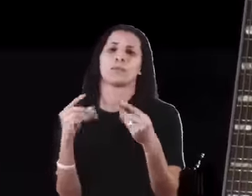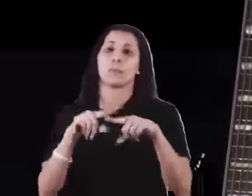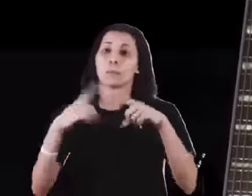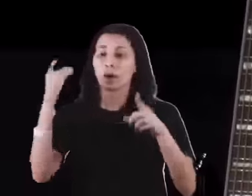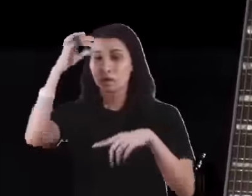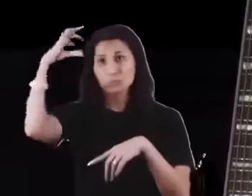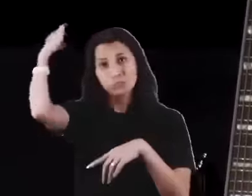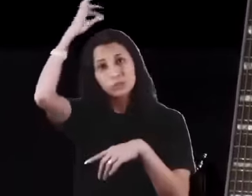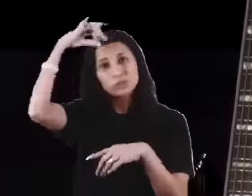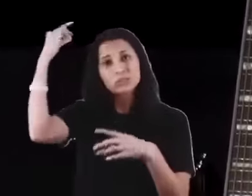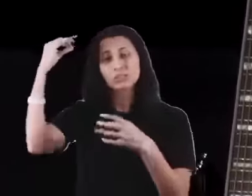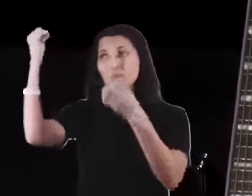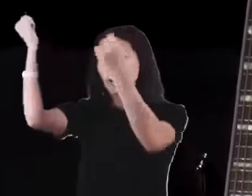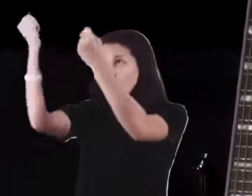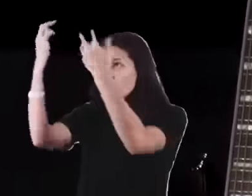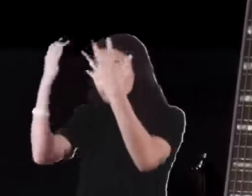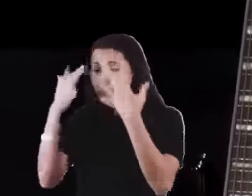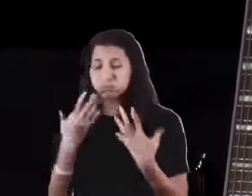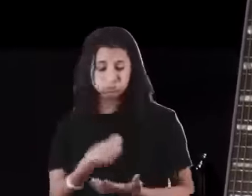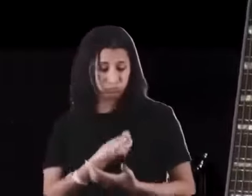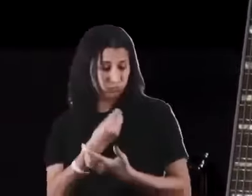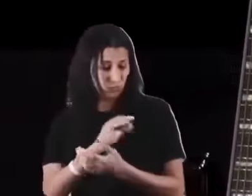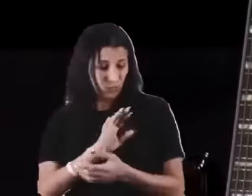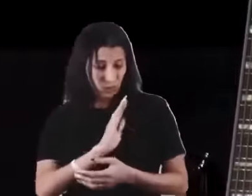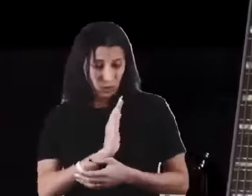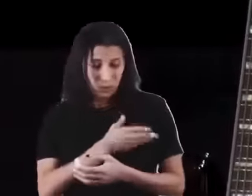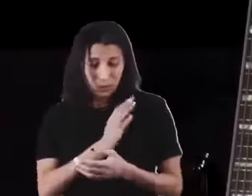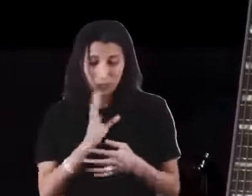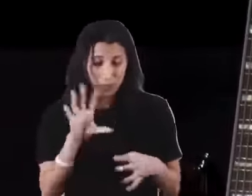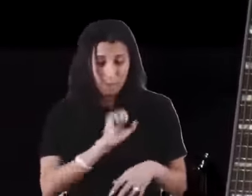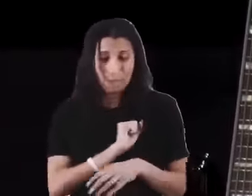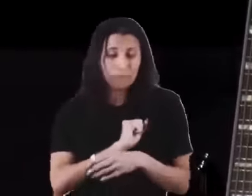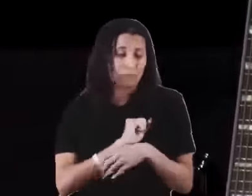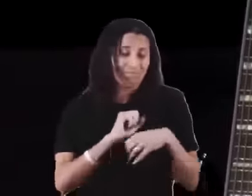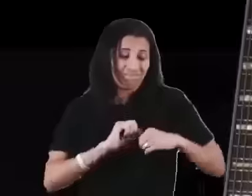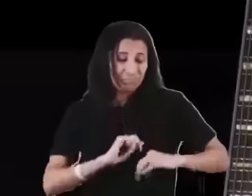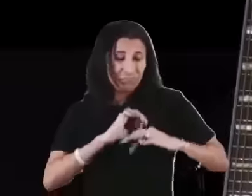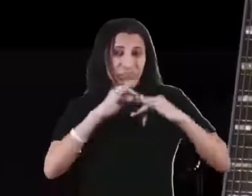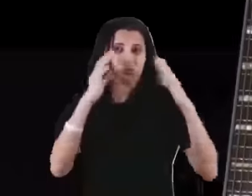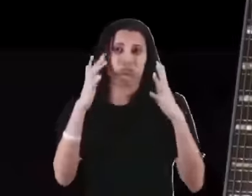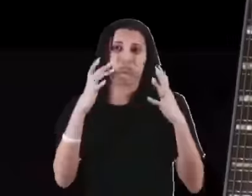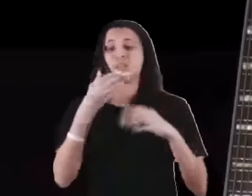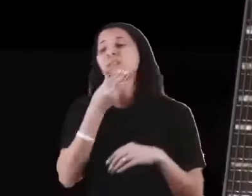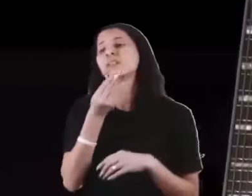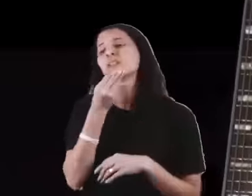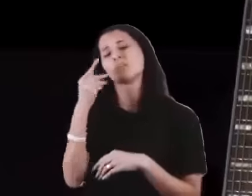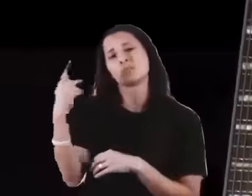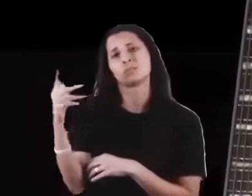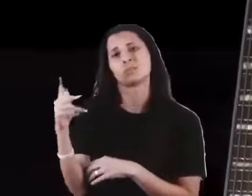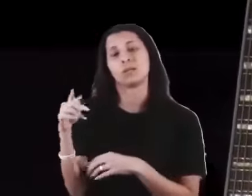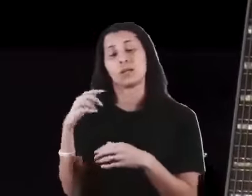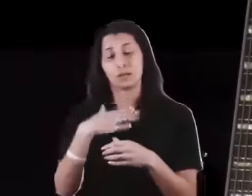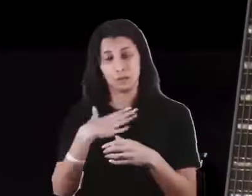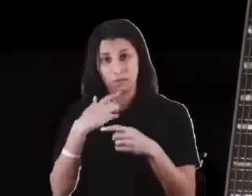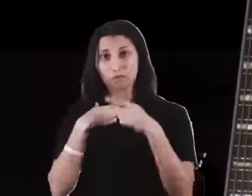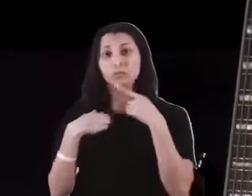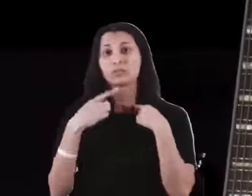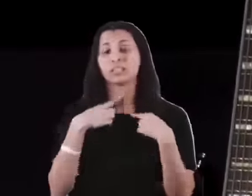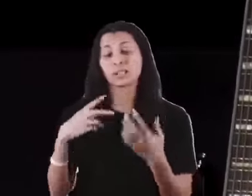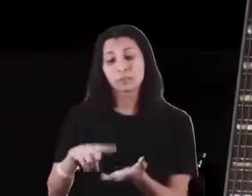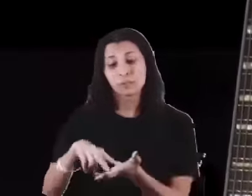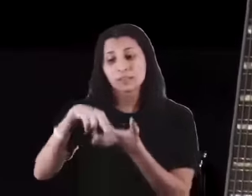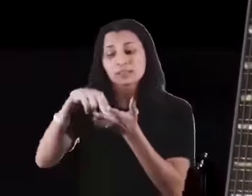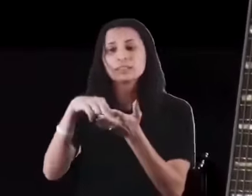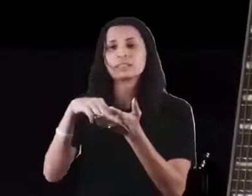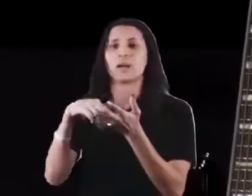santo encheu um amor tão grande por aquele homem que a minha vontade era me levantar do meu lugar sem